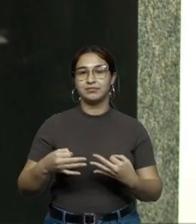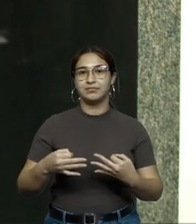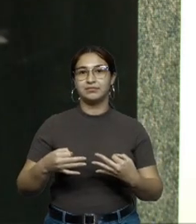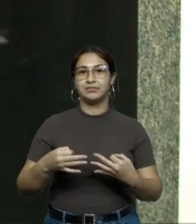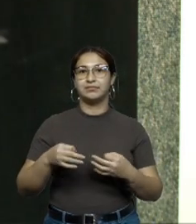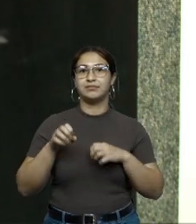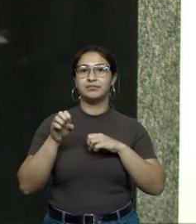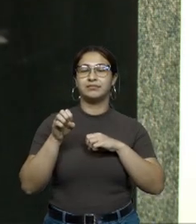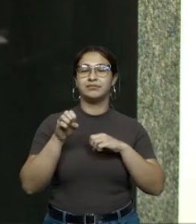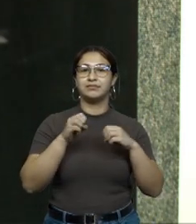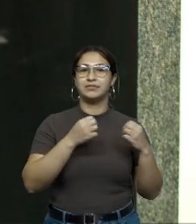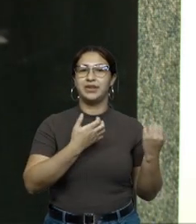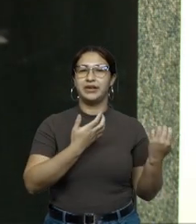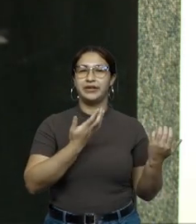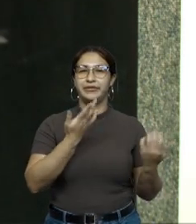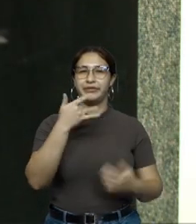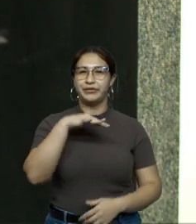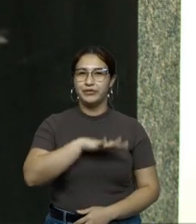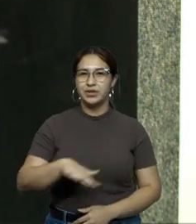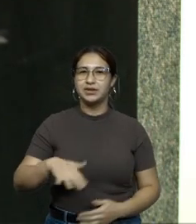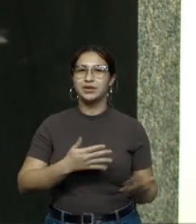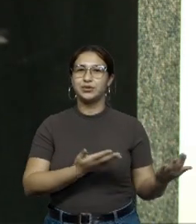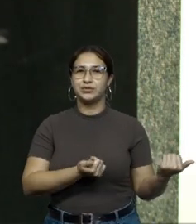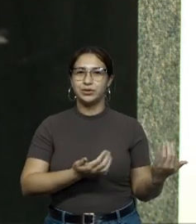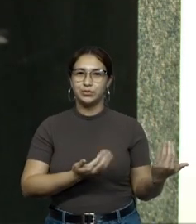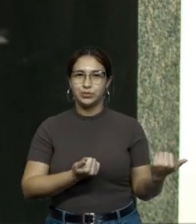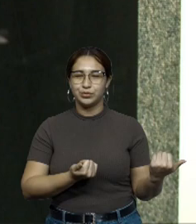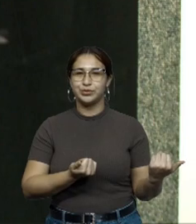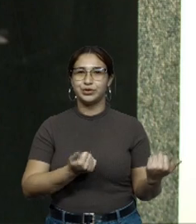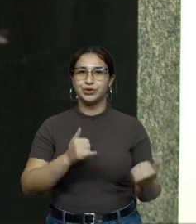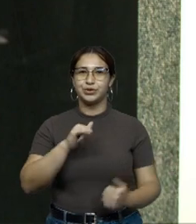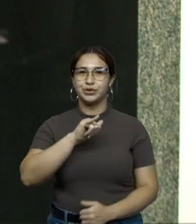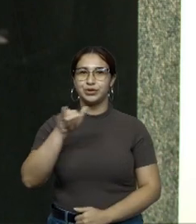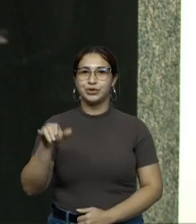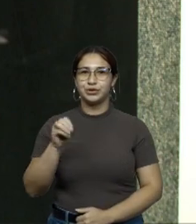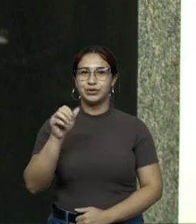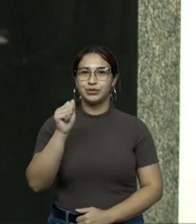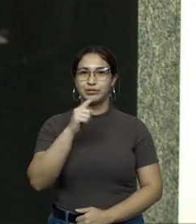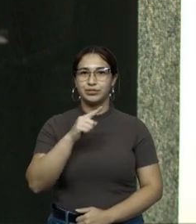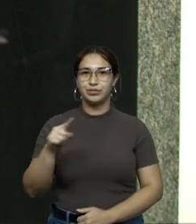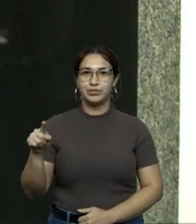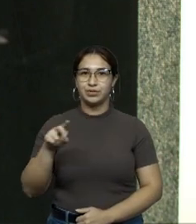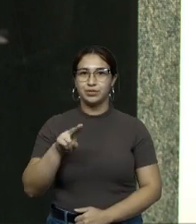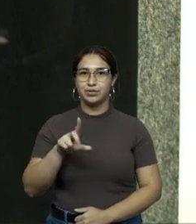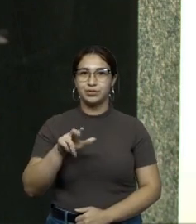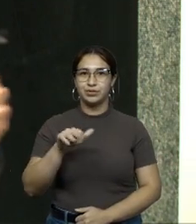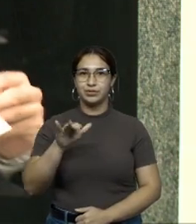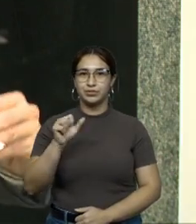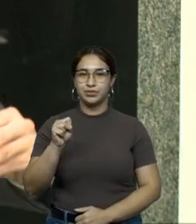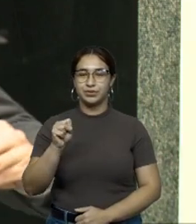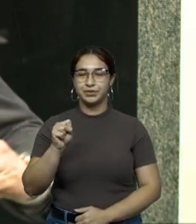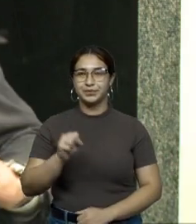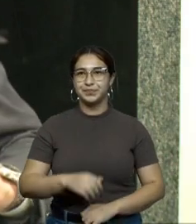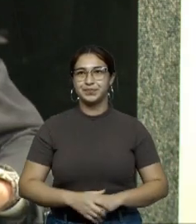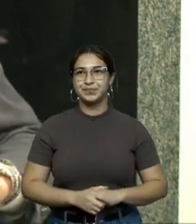infância e juventude do Ministério Público de Santa Catarina Doutor João Luiz de Carvalho botega e